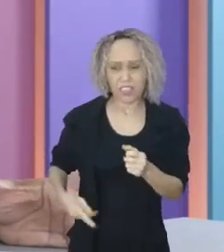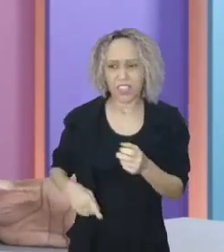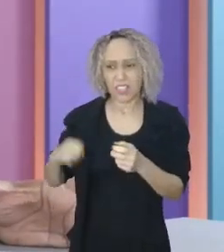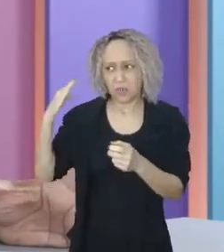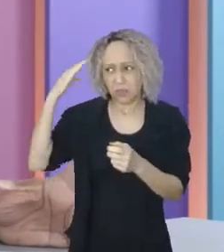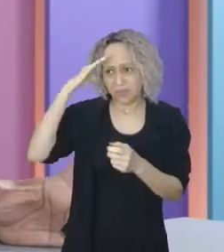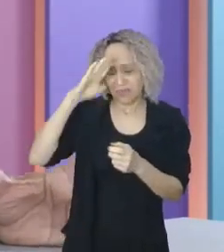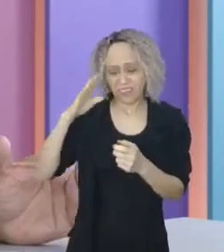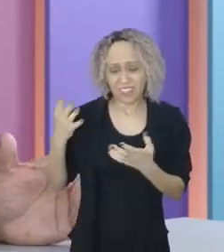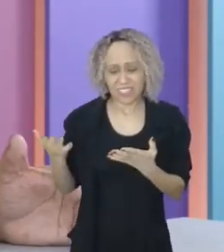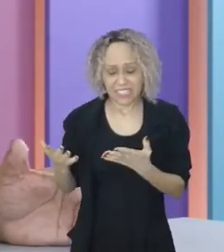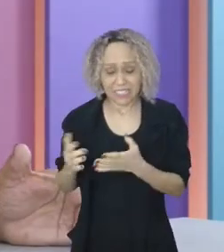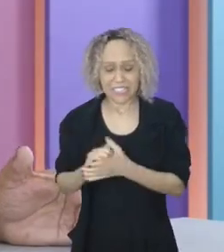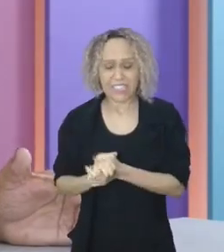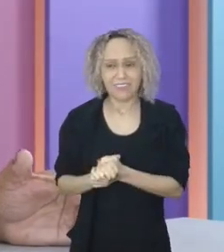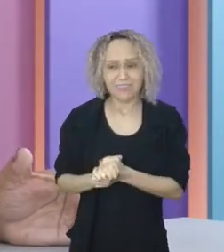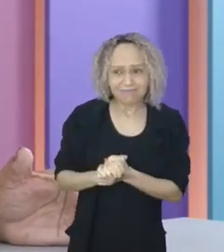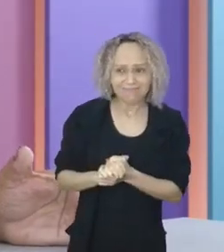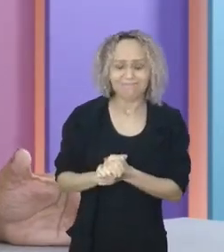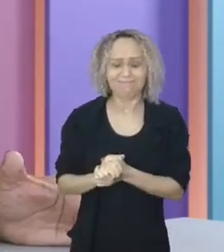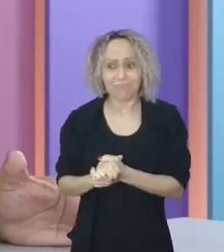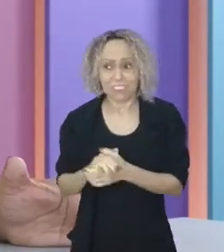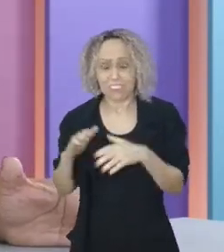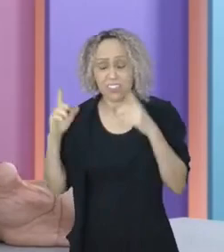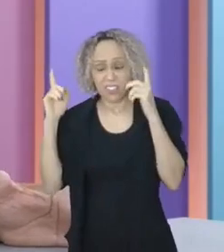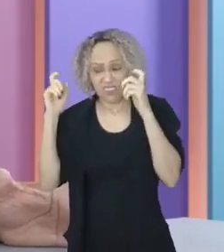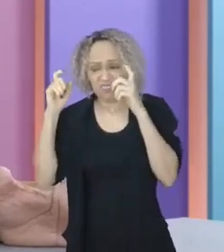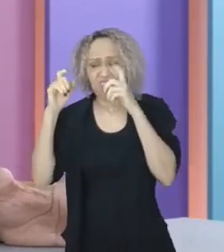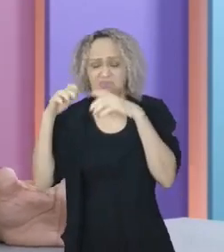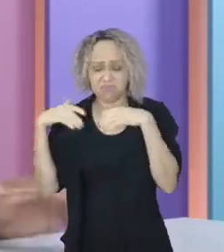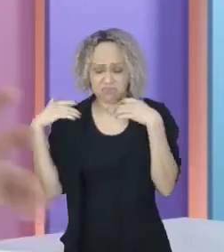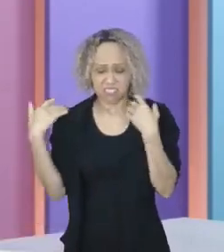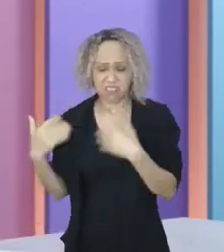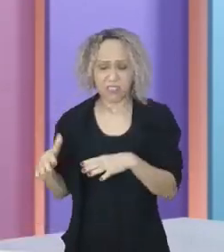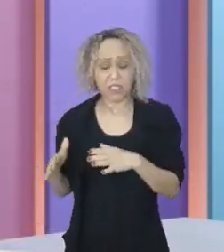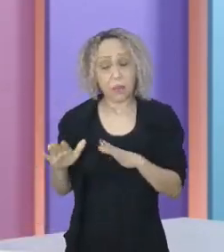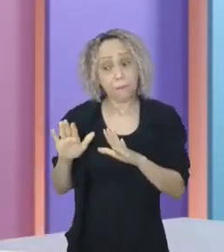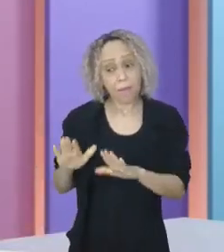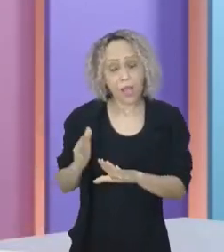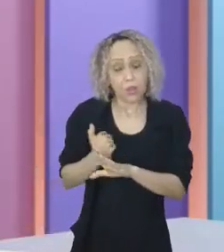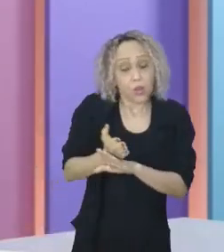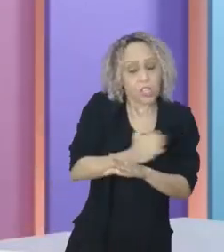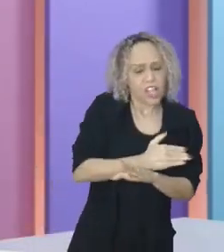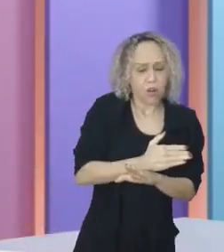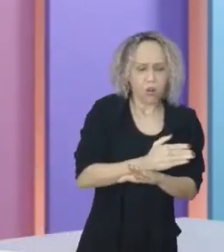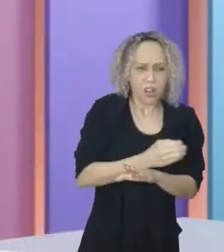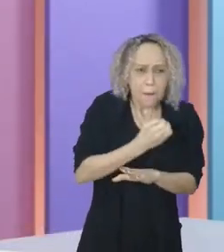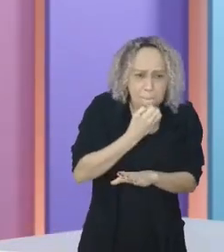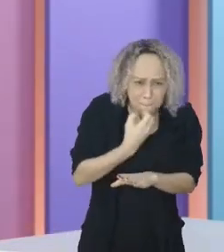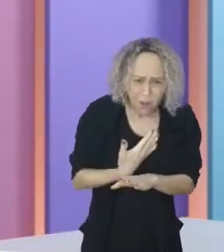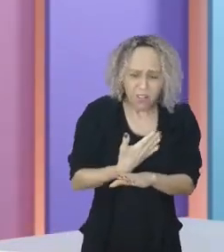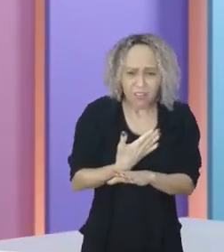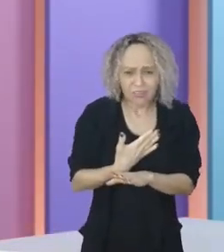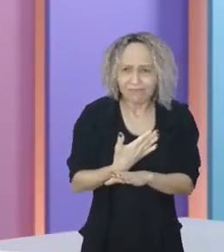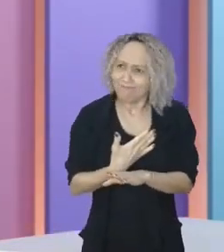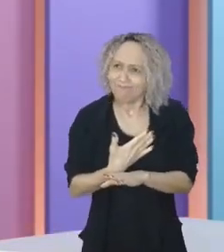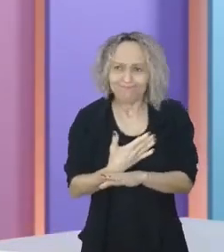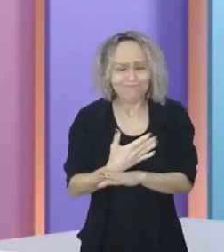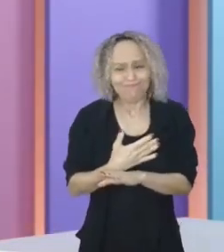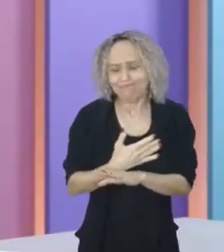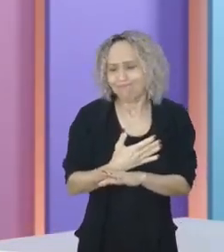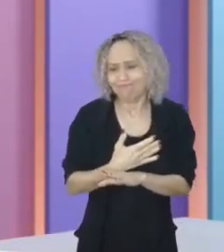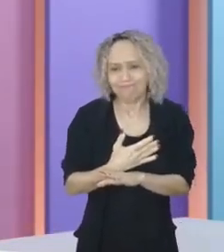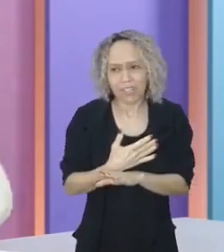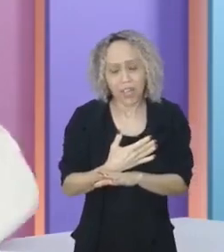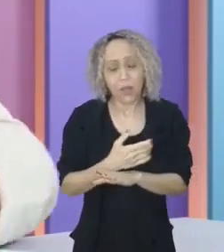estava bom. Não estava bom. Precisava ser melhorado, então nós queremos iniciar desse patamar. Não estava bom